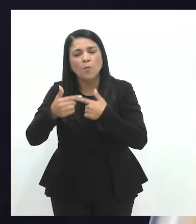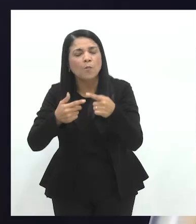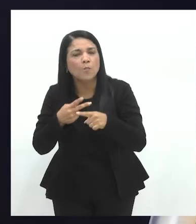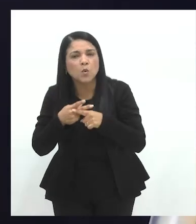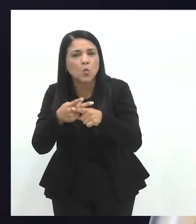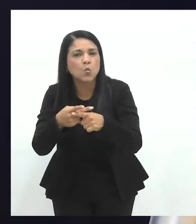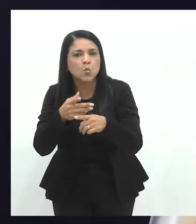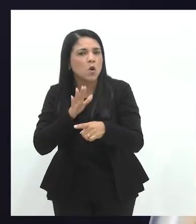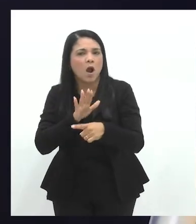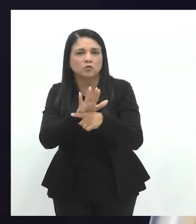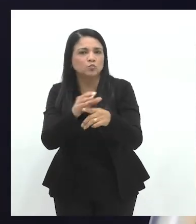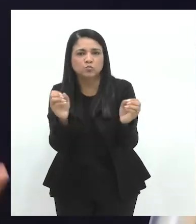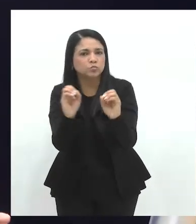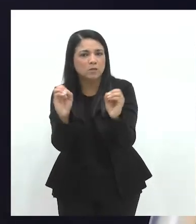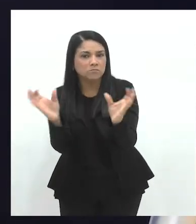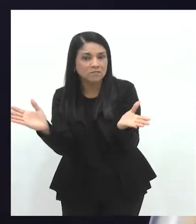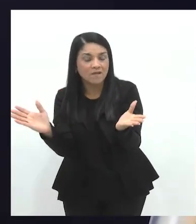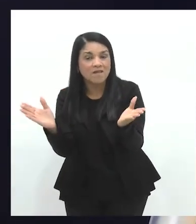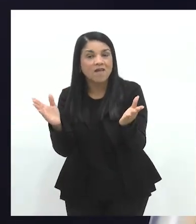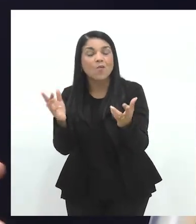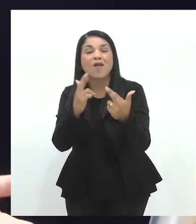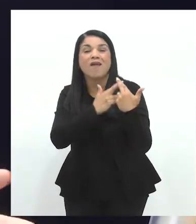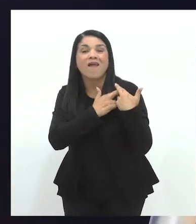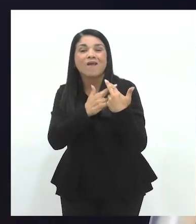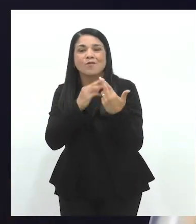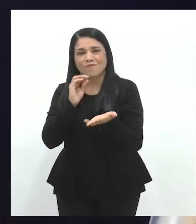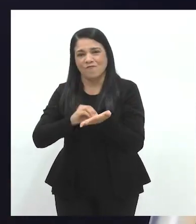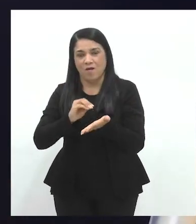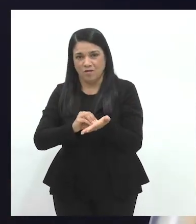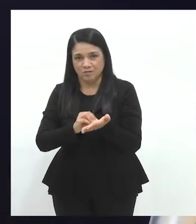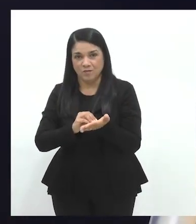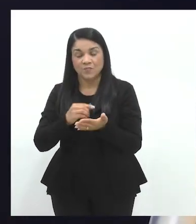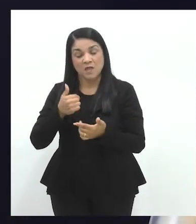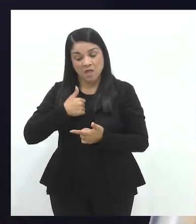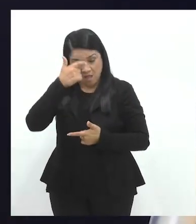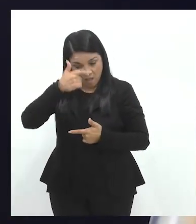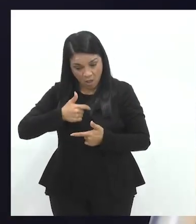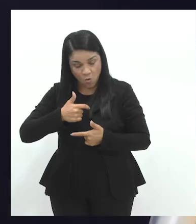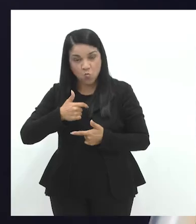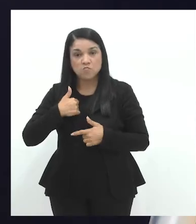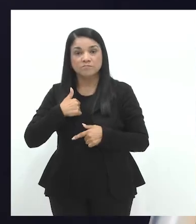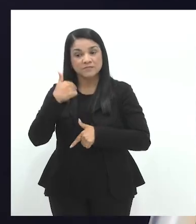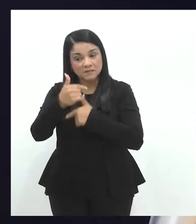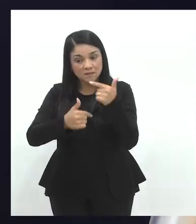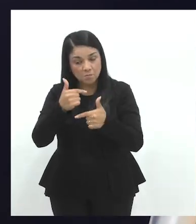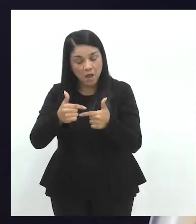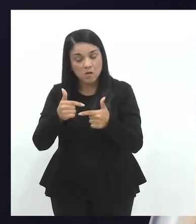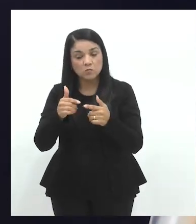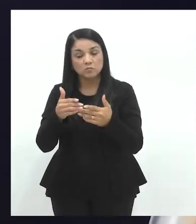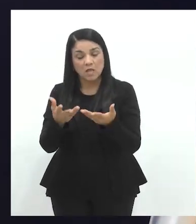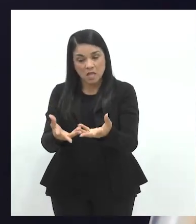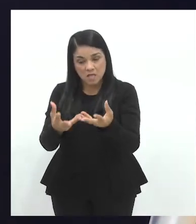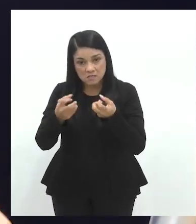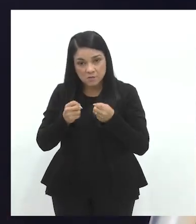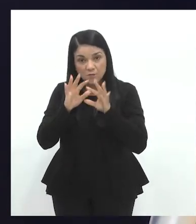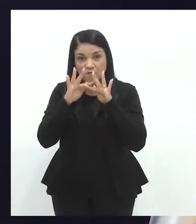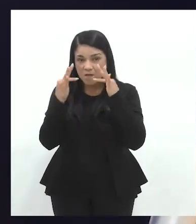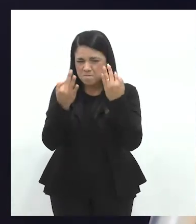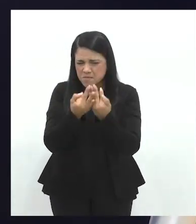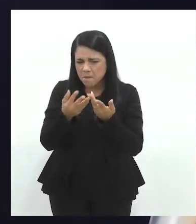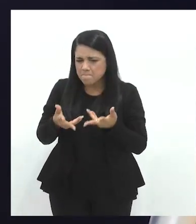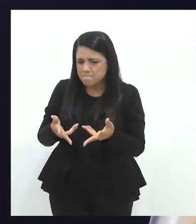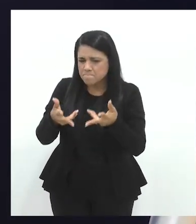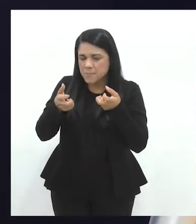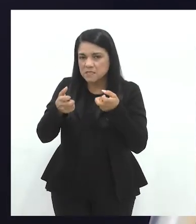procura ajuda, ou seja, é negligência. Tá? Eu trabalho, quando eu recebo uma família que